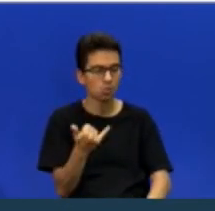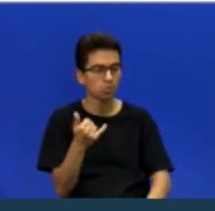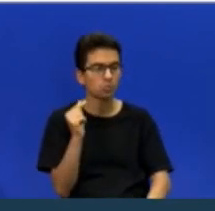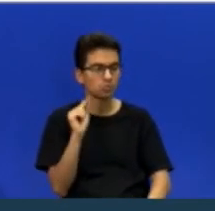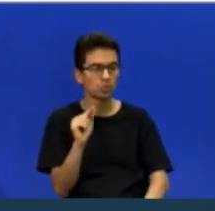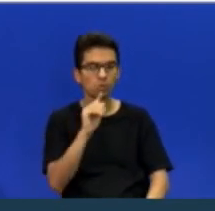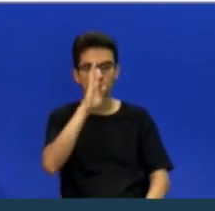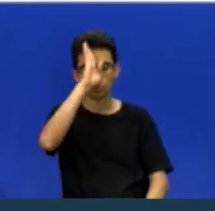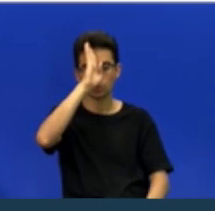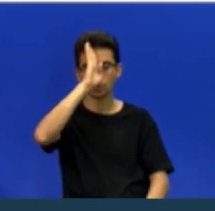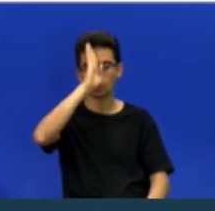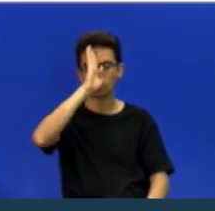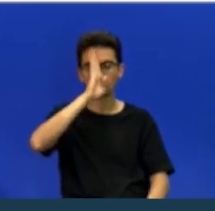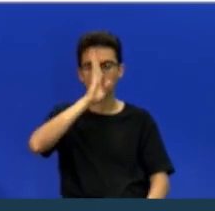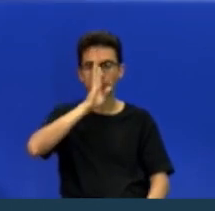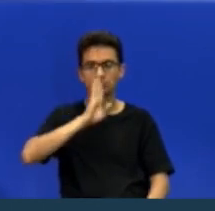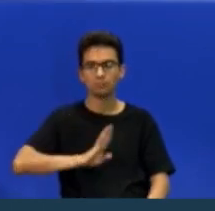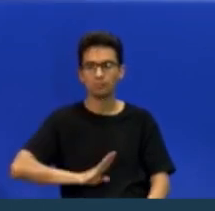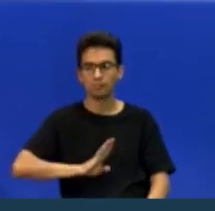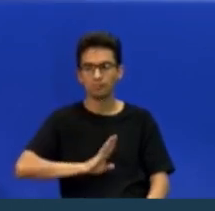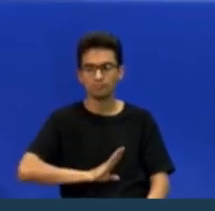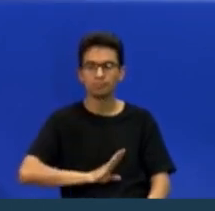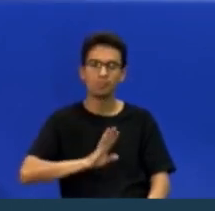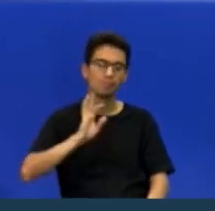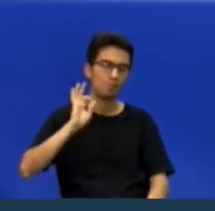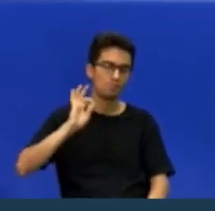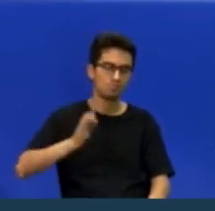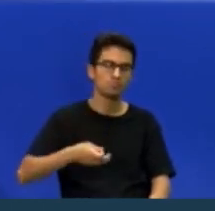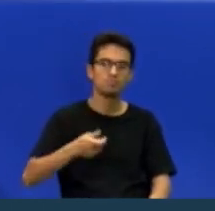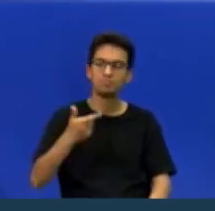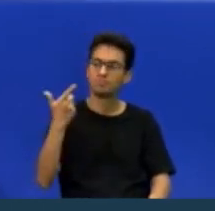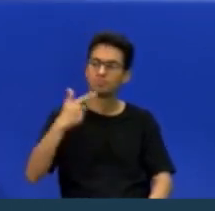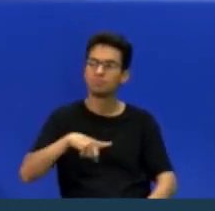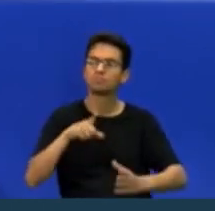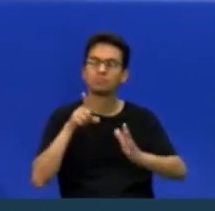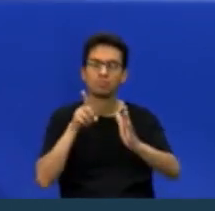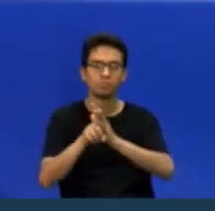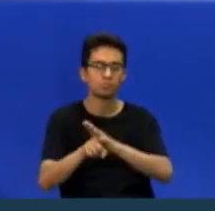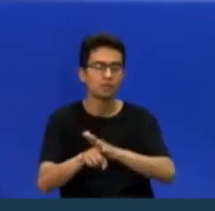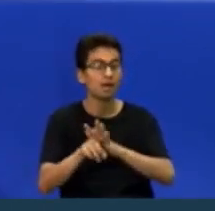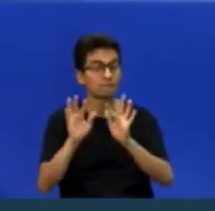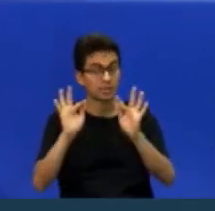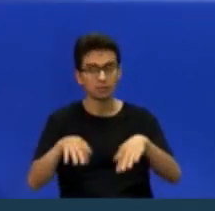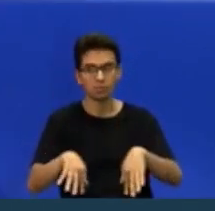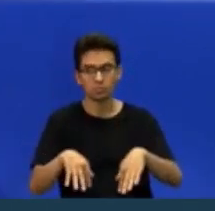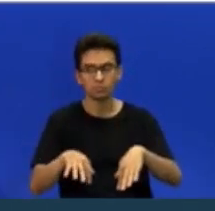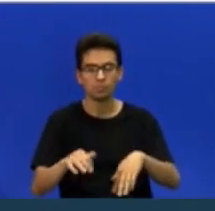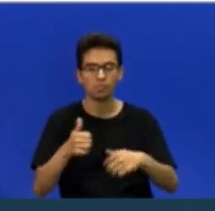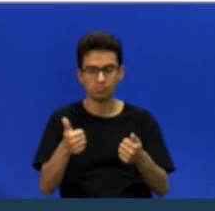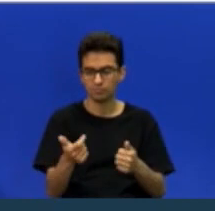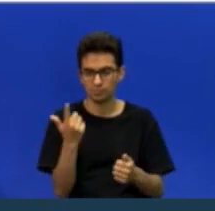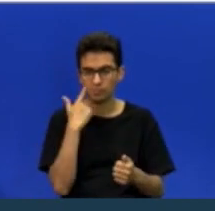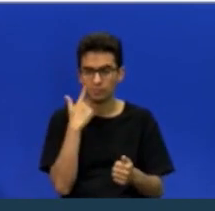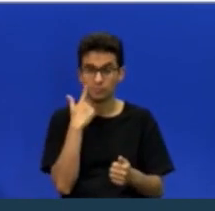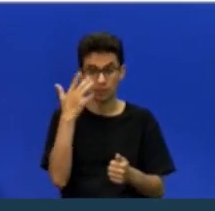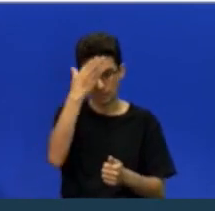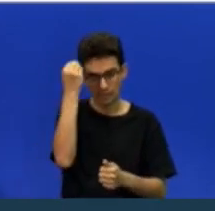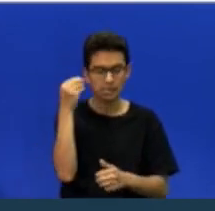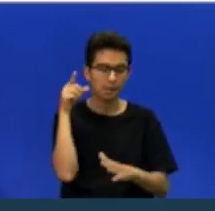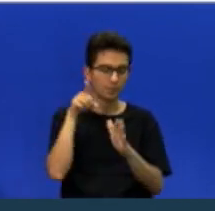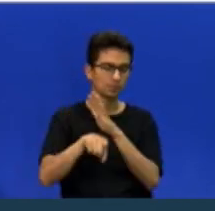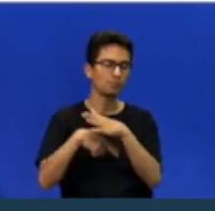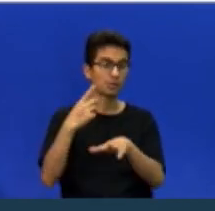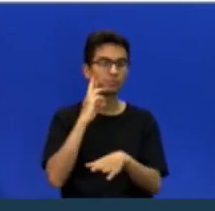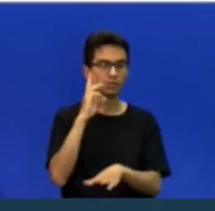é gratuita. Bom, vamos para mais uma interatividade? Qual é o princípio, então, doutrinário